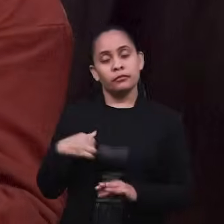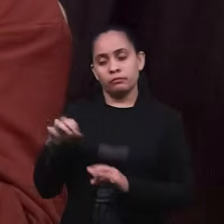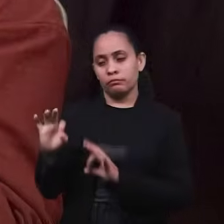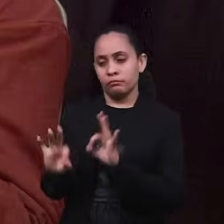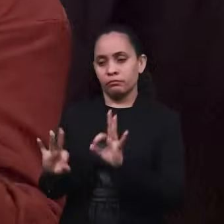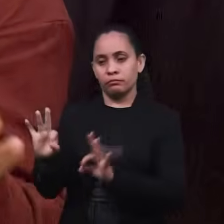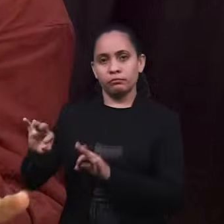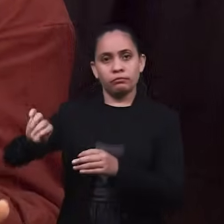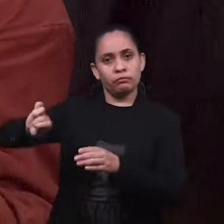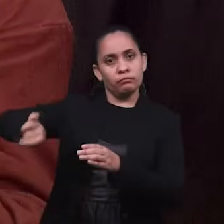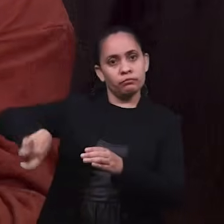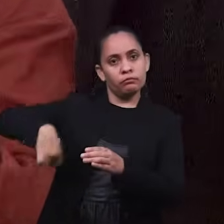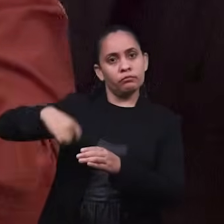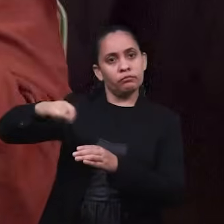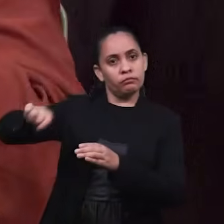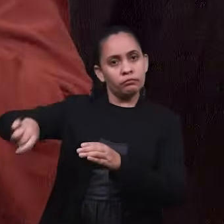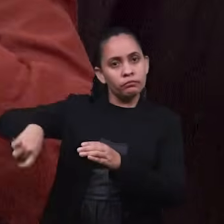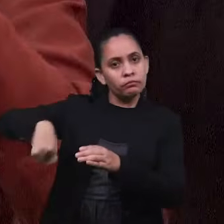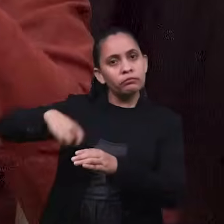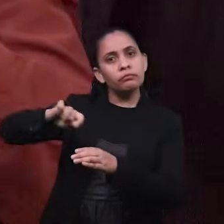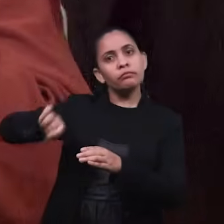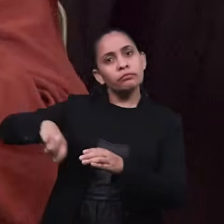vai deixar em temperatura ambiente,